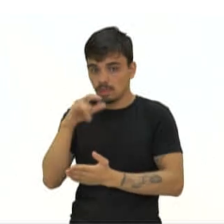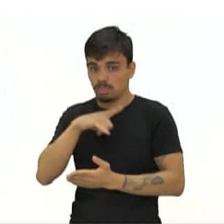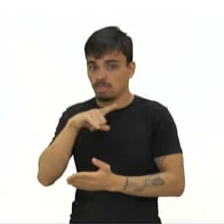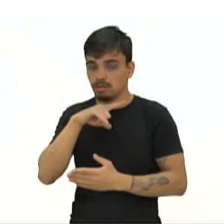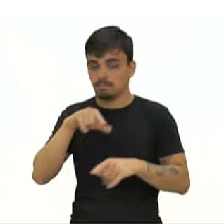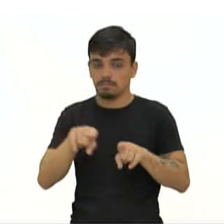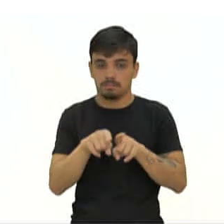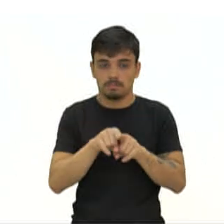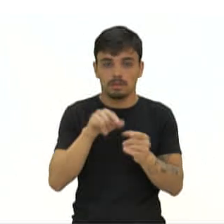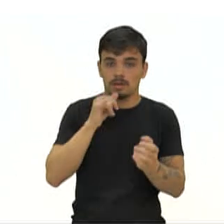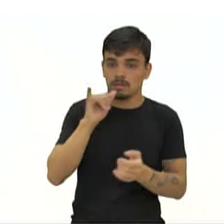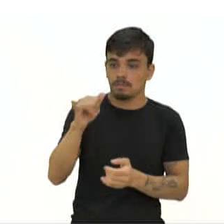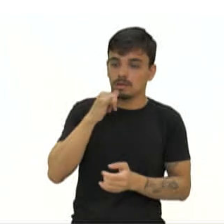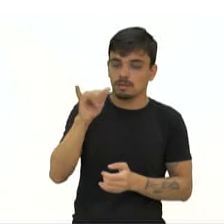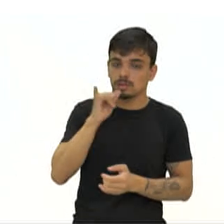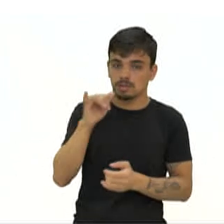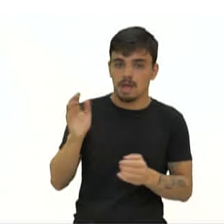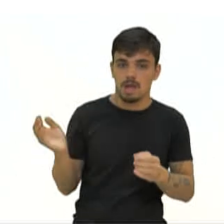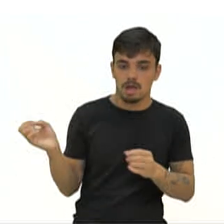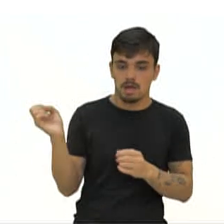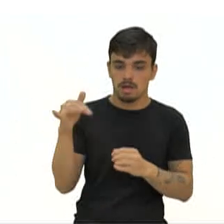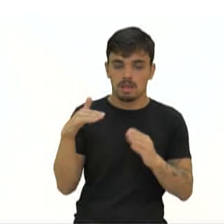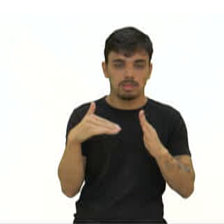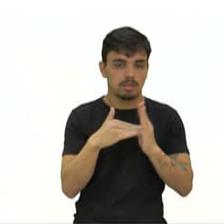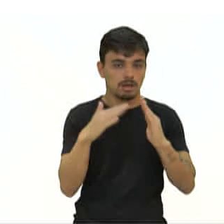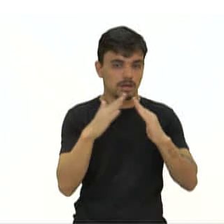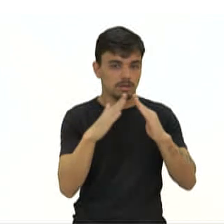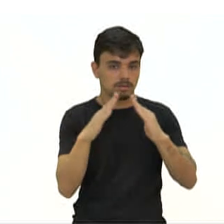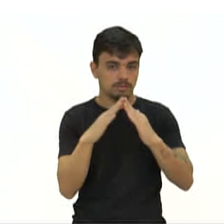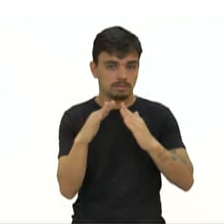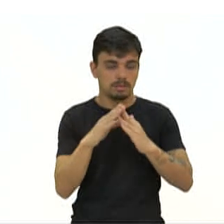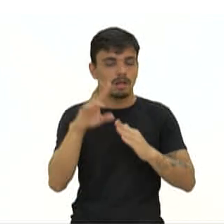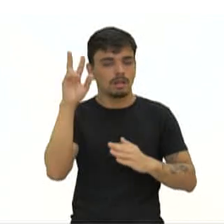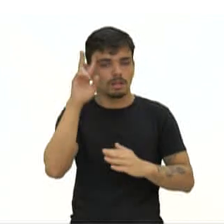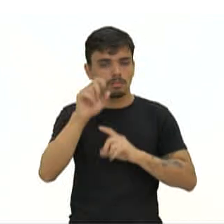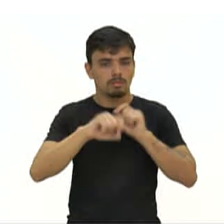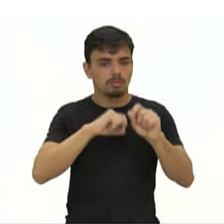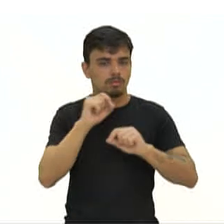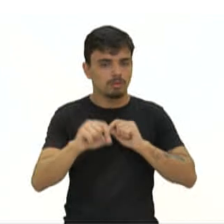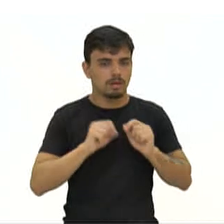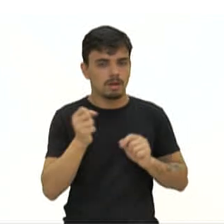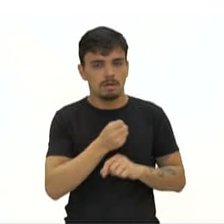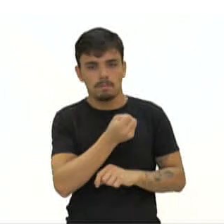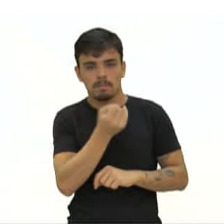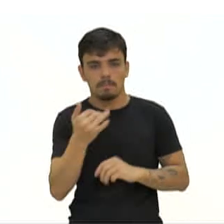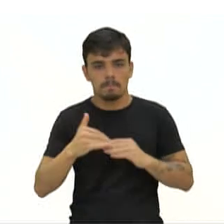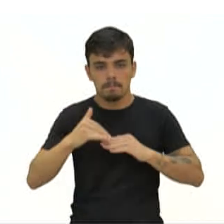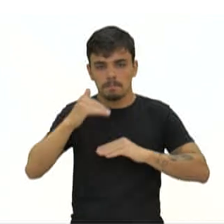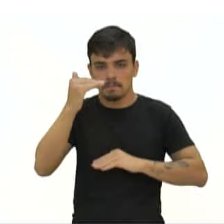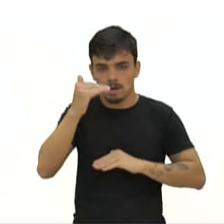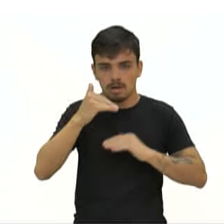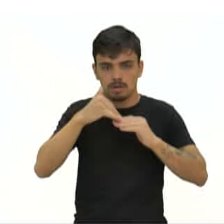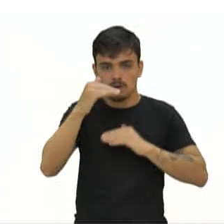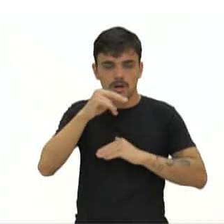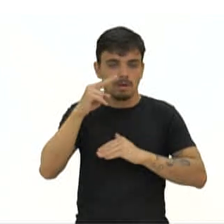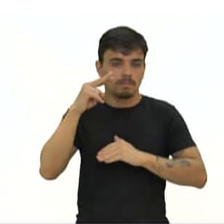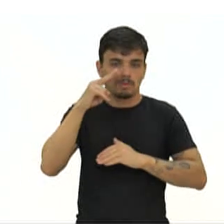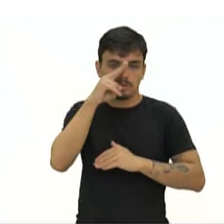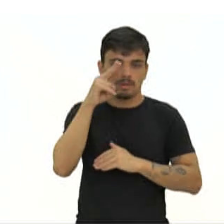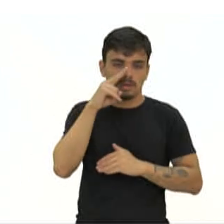Mais energia enviada à moradia. Lembra-se que quanto maior a potência, menor será a corrente elétrica.